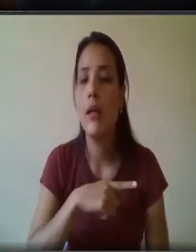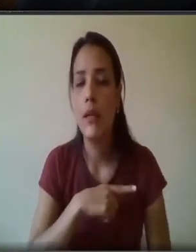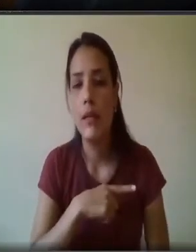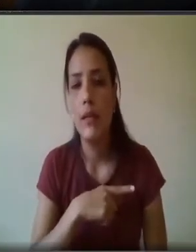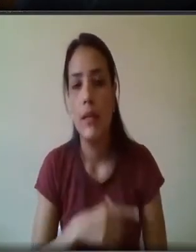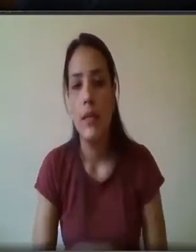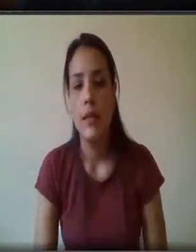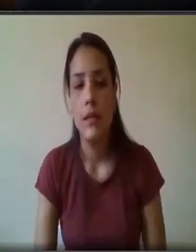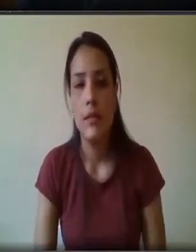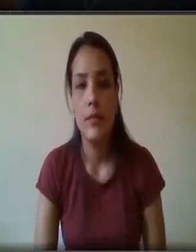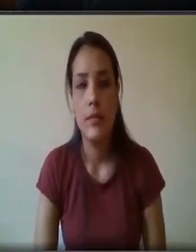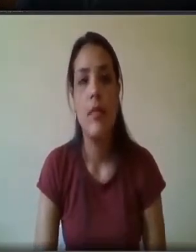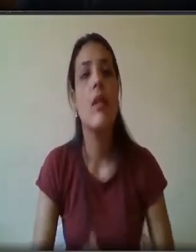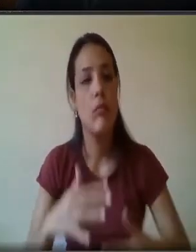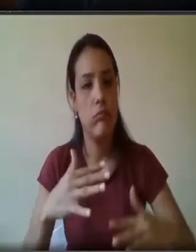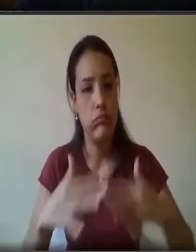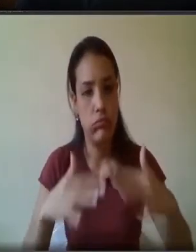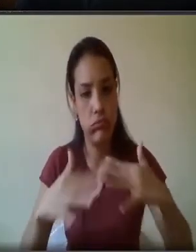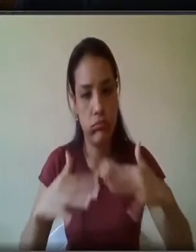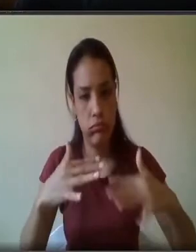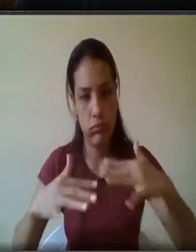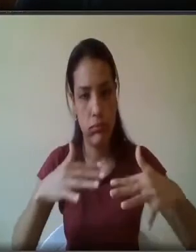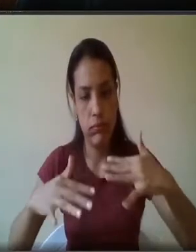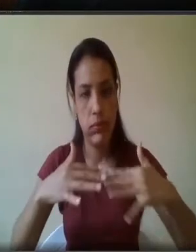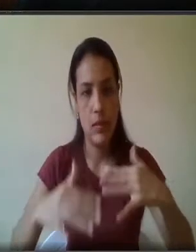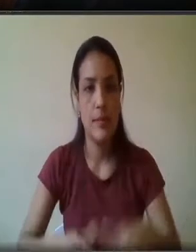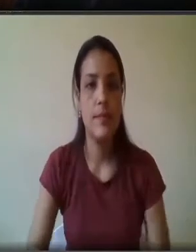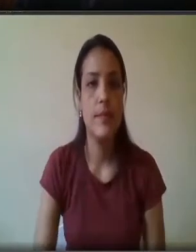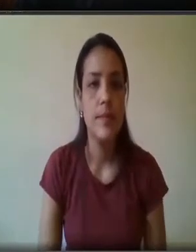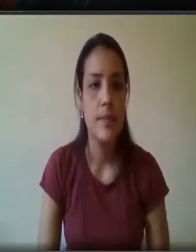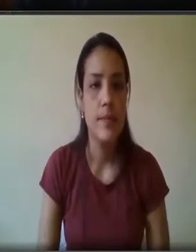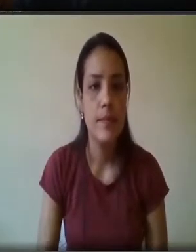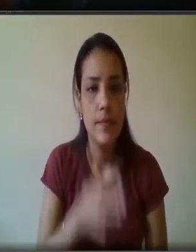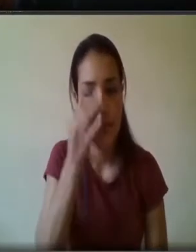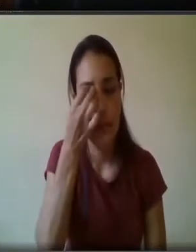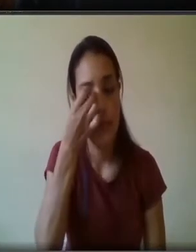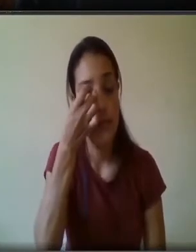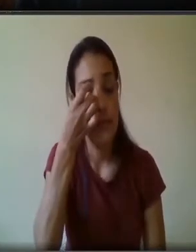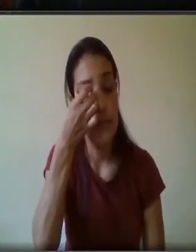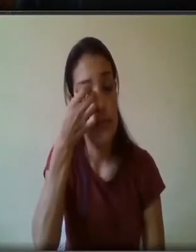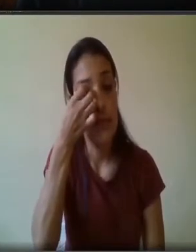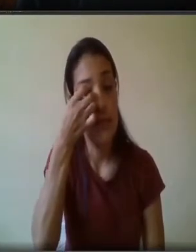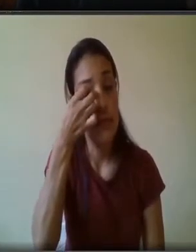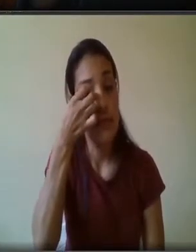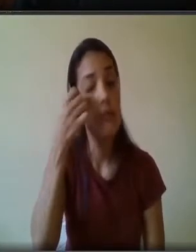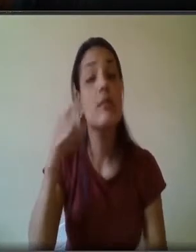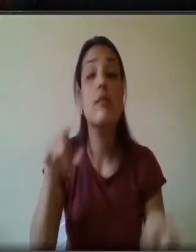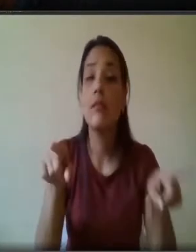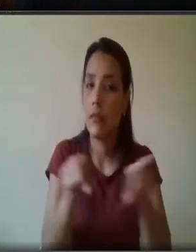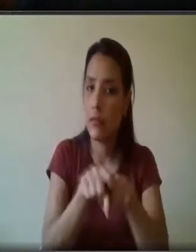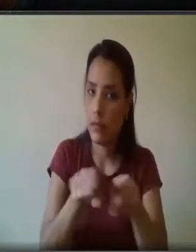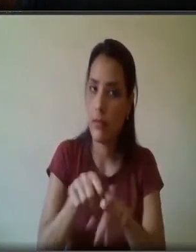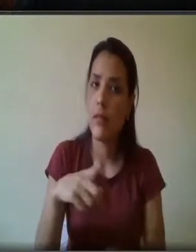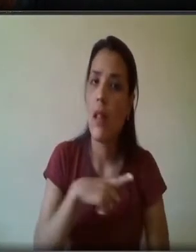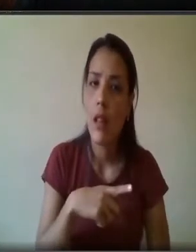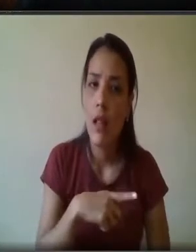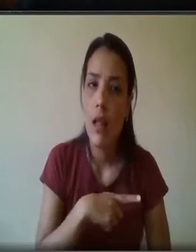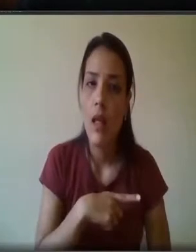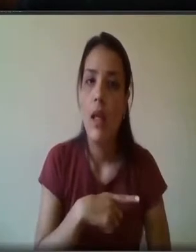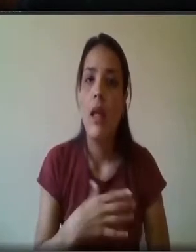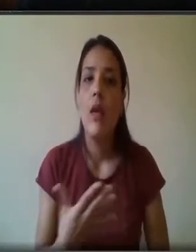um tremor de terra. Tá? Mas olha só, eu também tenho cristas em expansão ou